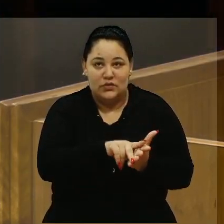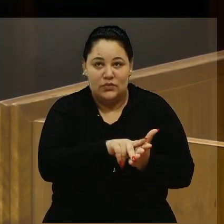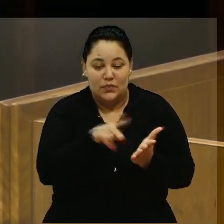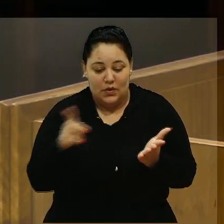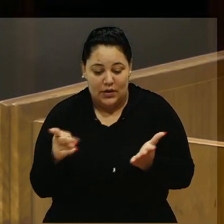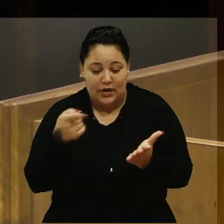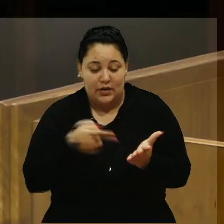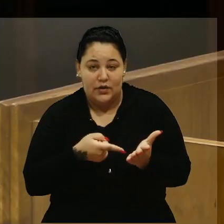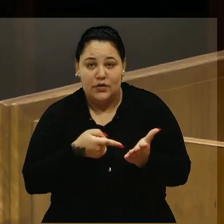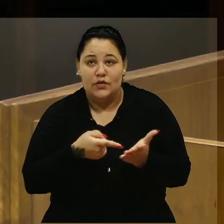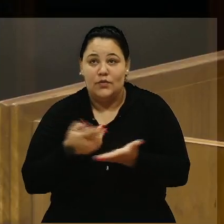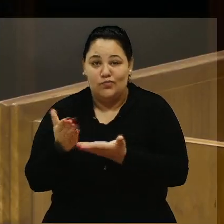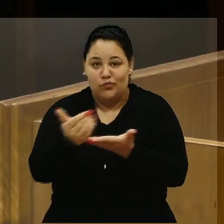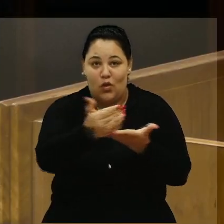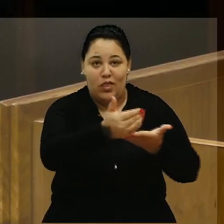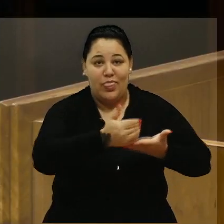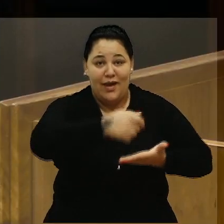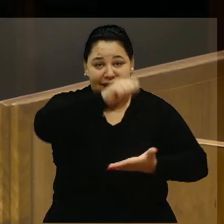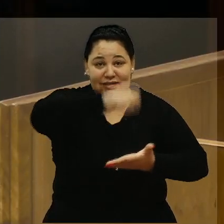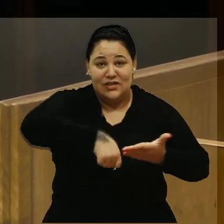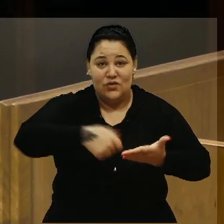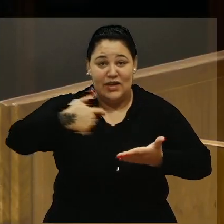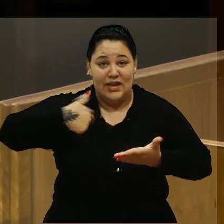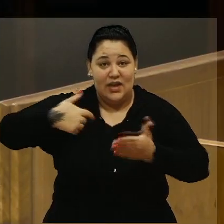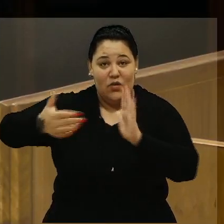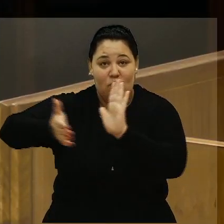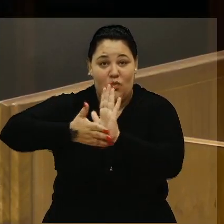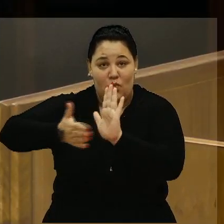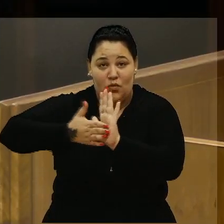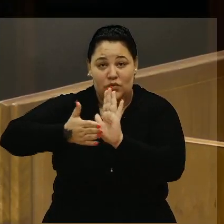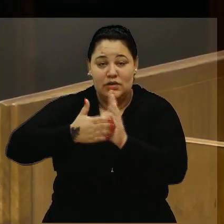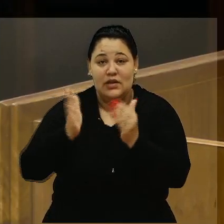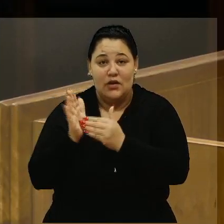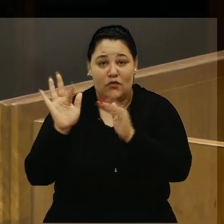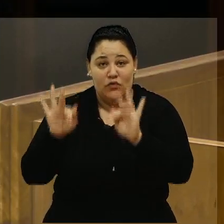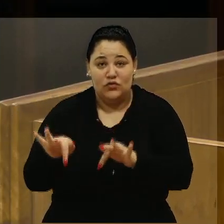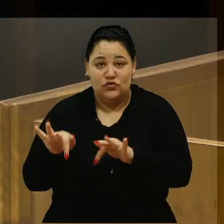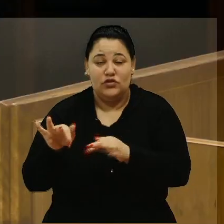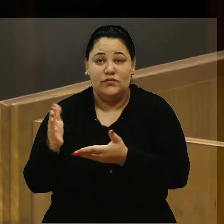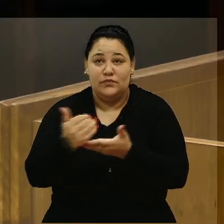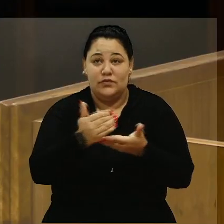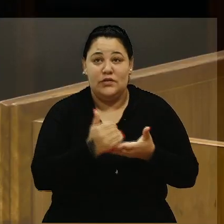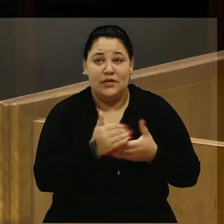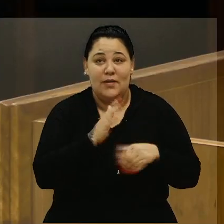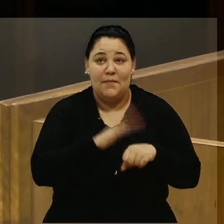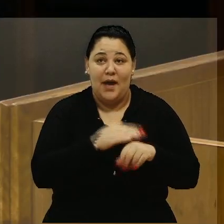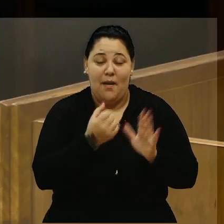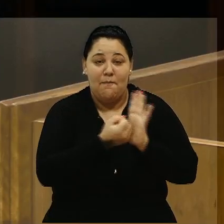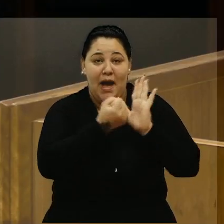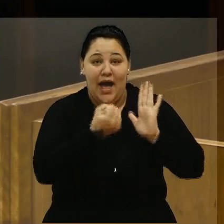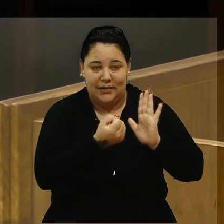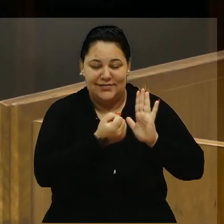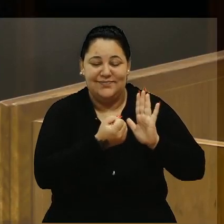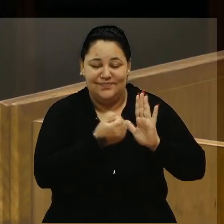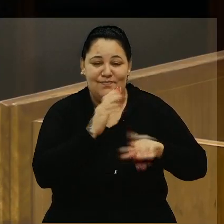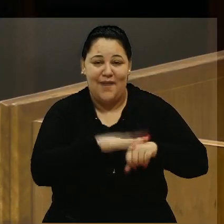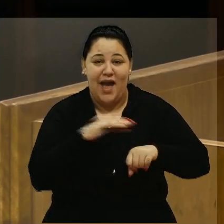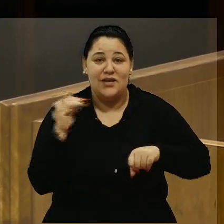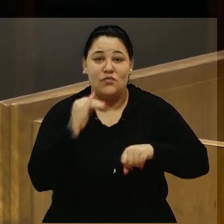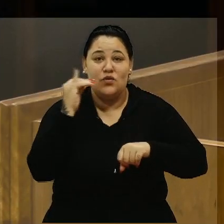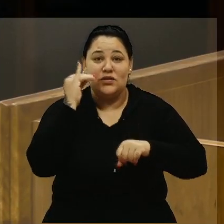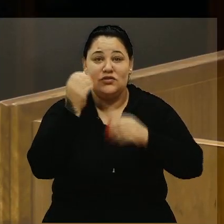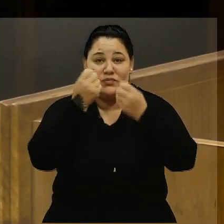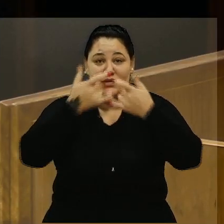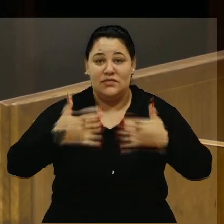vai alcançar 1.000 assinaturas até o final do dia, creio eu, que é para mais simbólico, né? Simbolizar, né? Para sinalizar para o